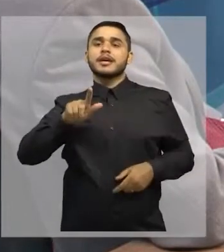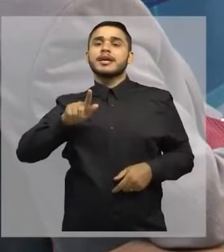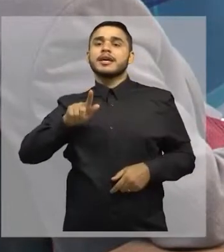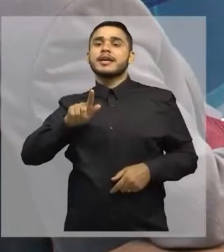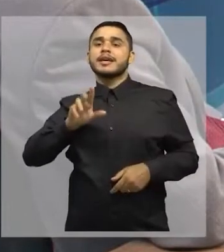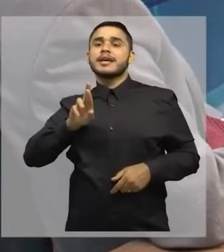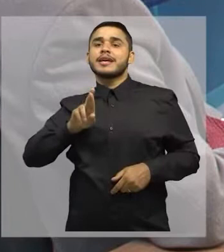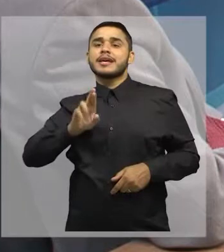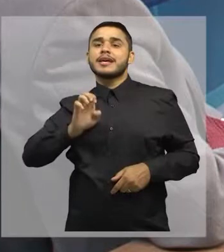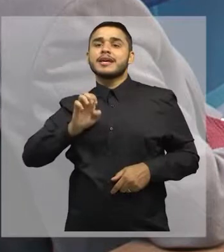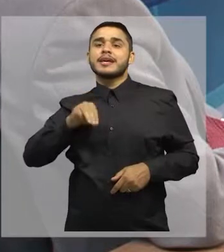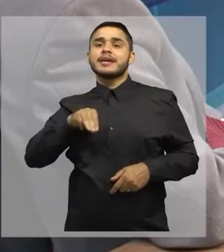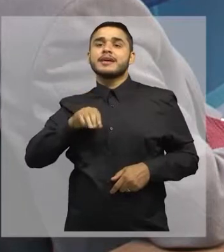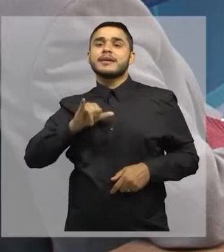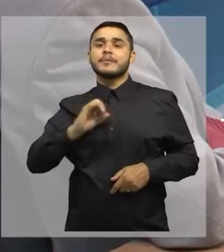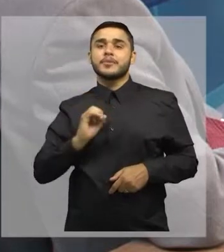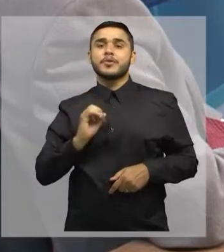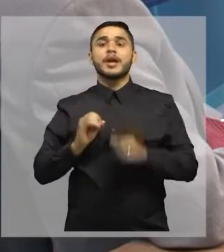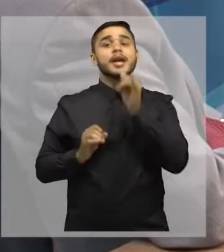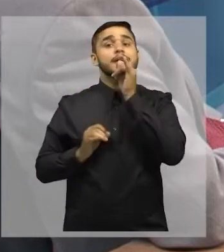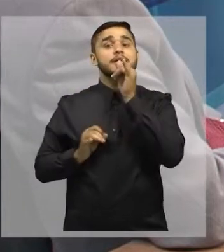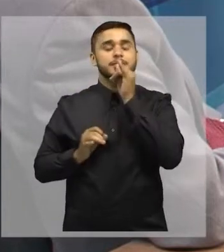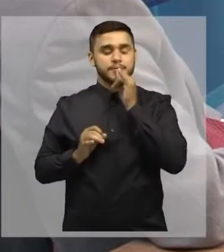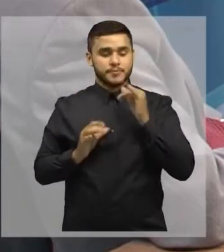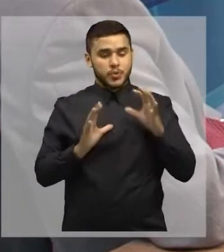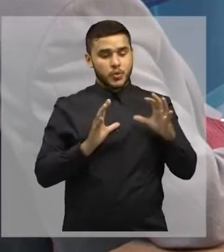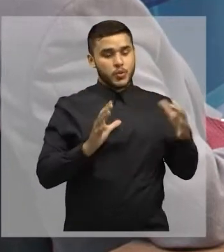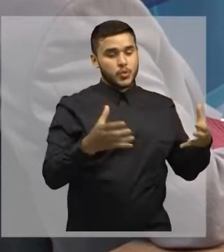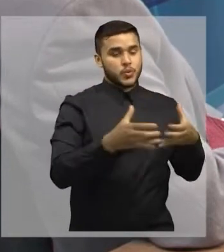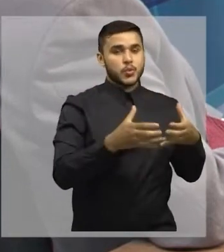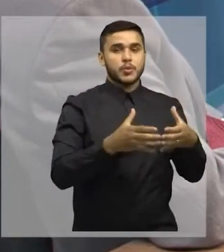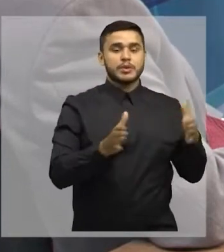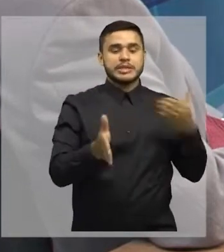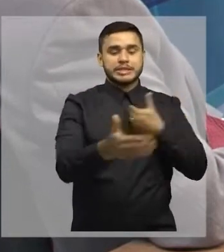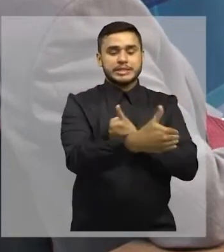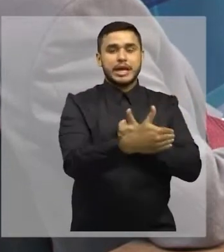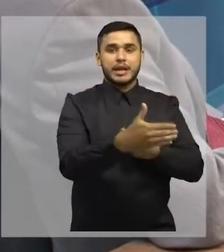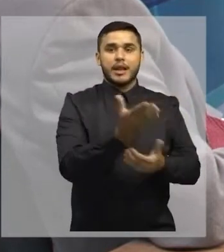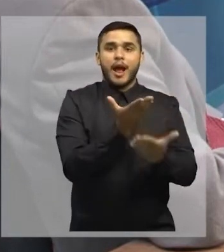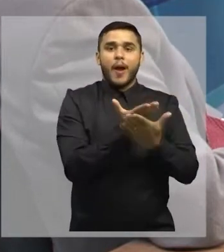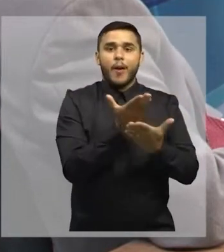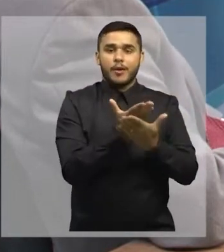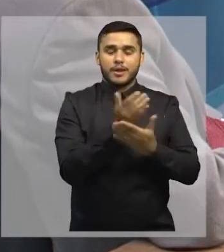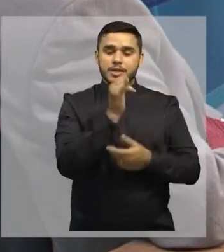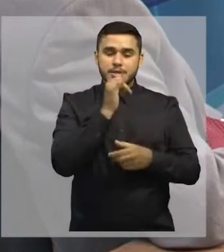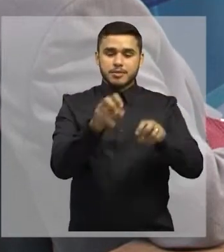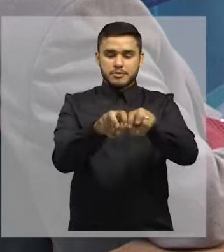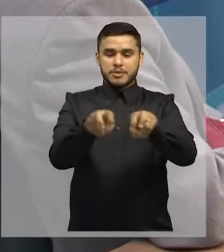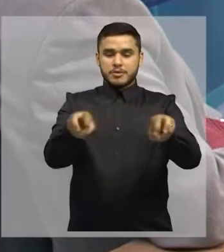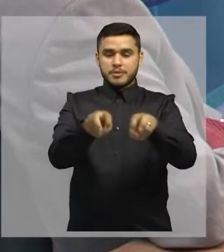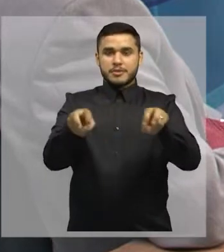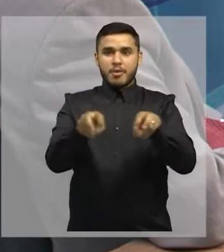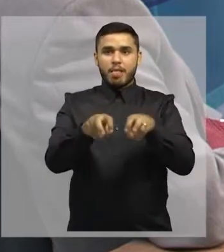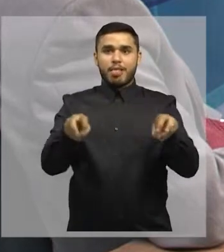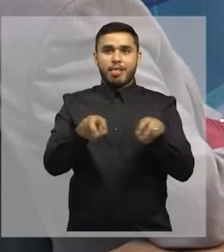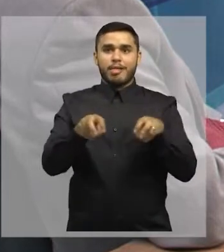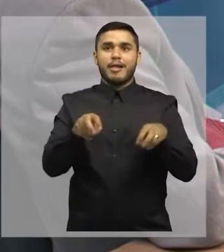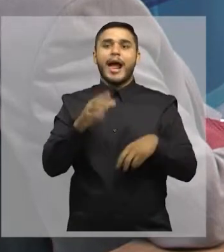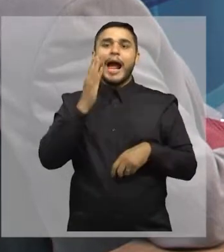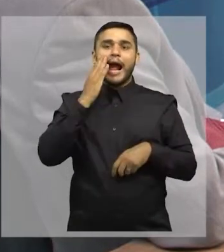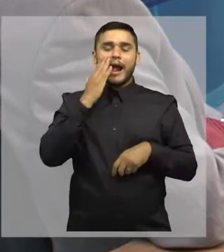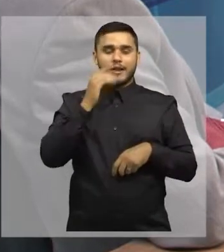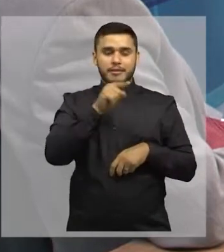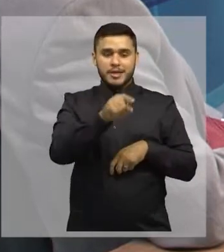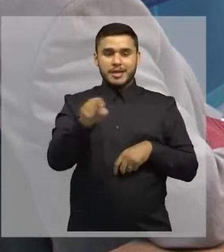daquele que a gente chama o grupo que fica lá no fundão. Né? A sala de aula, mais ou menos, se compara com a política, você tem aqueles que são mais aplicados, que são transformadores,